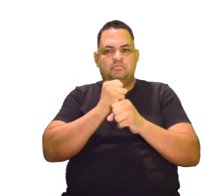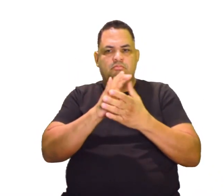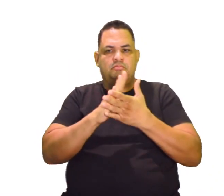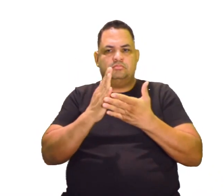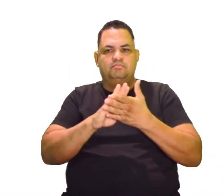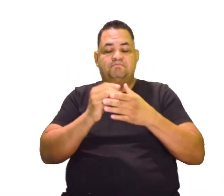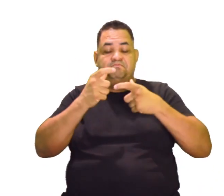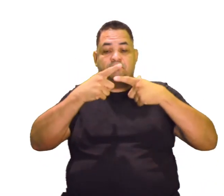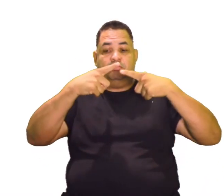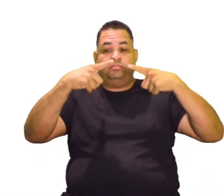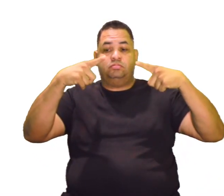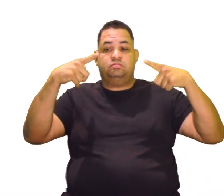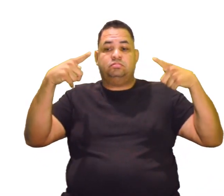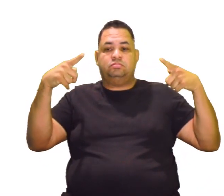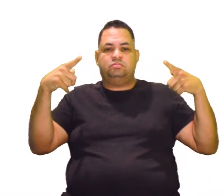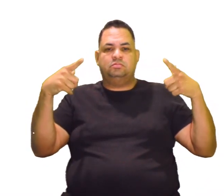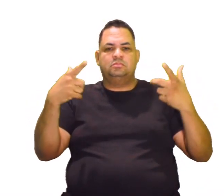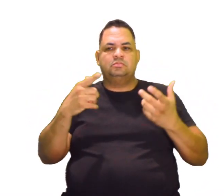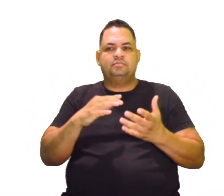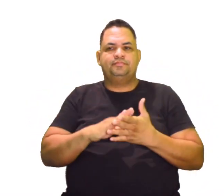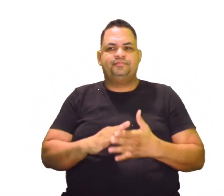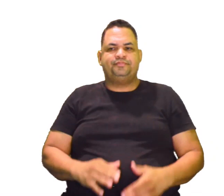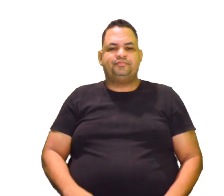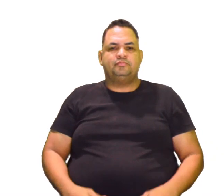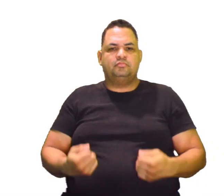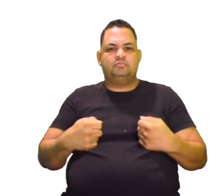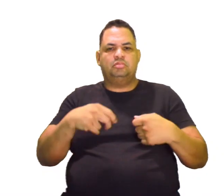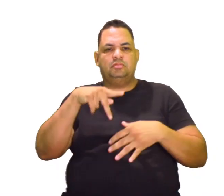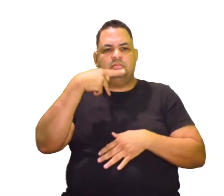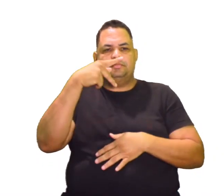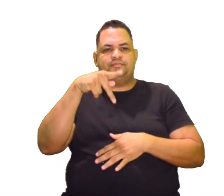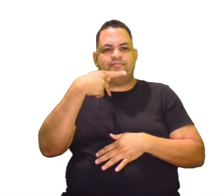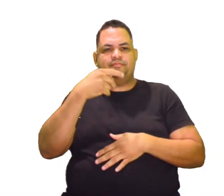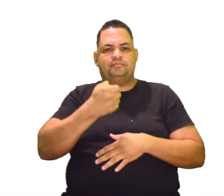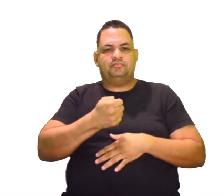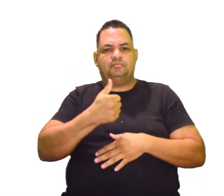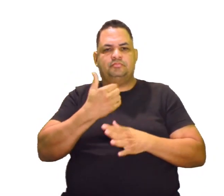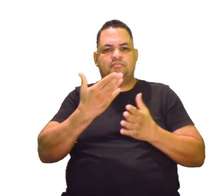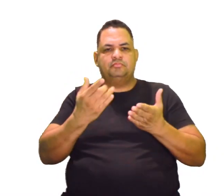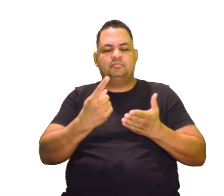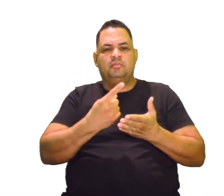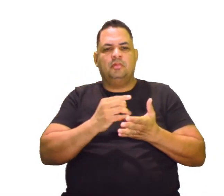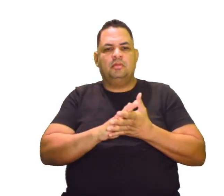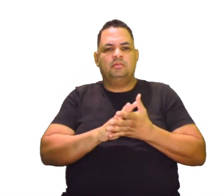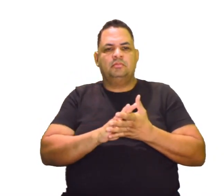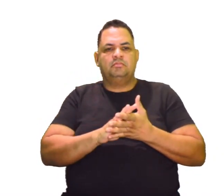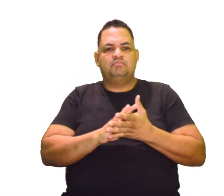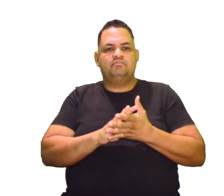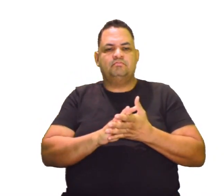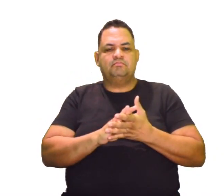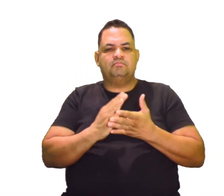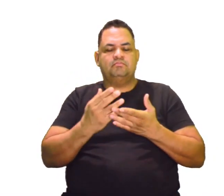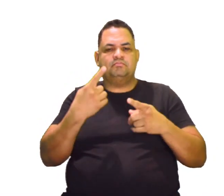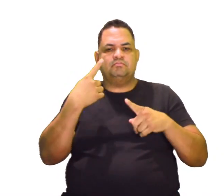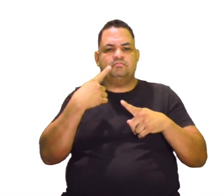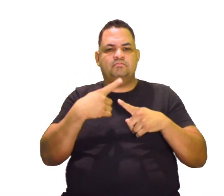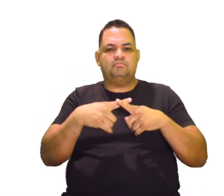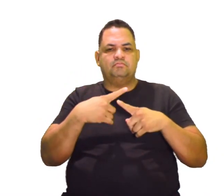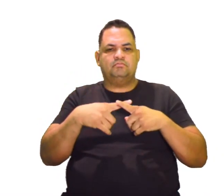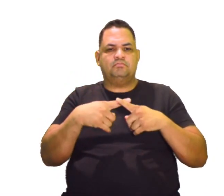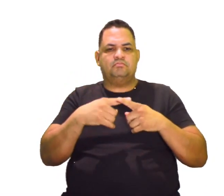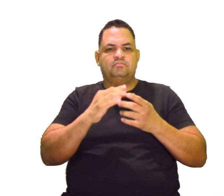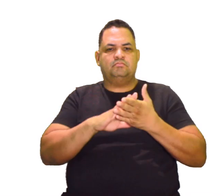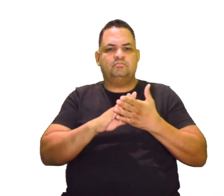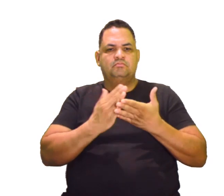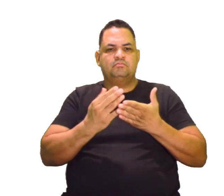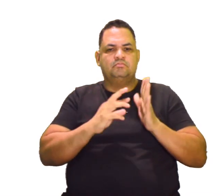na verdade. Grandiosas, que podemos dizer que quase que para gênios, né? Porque são